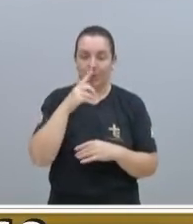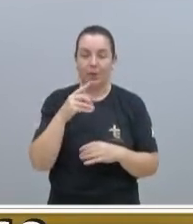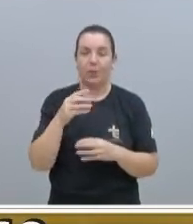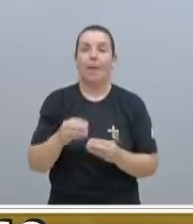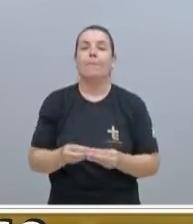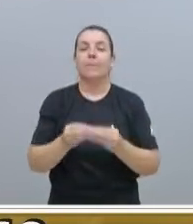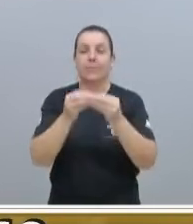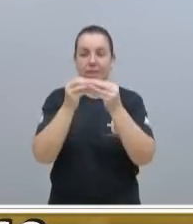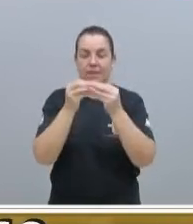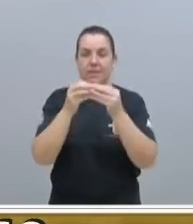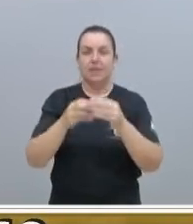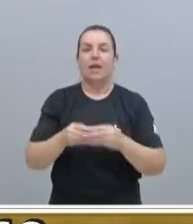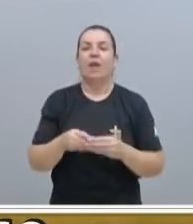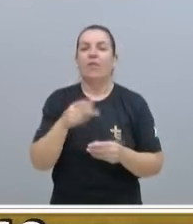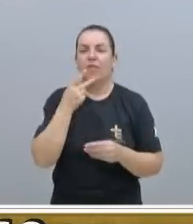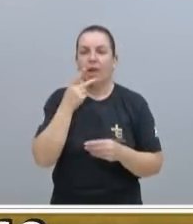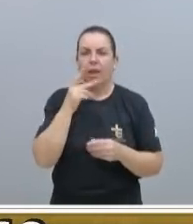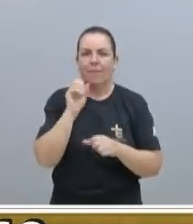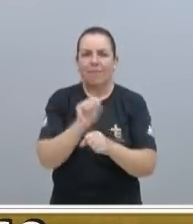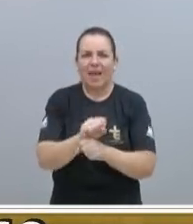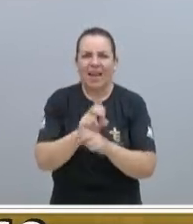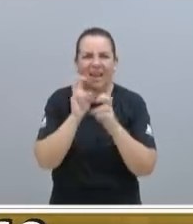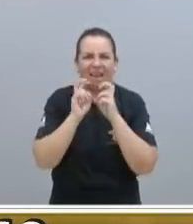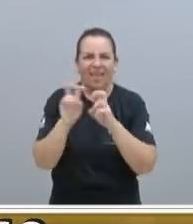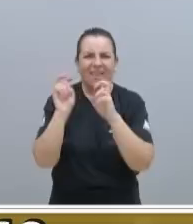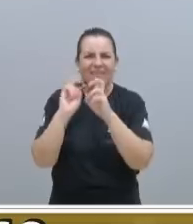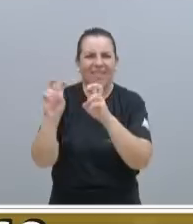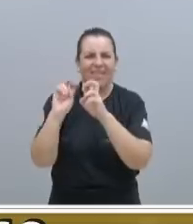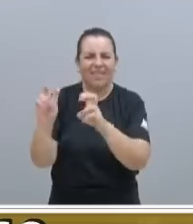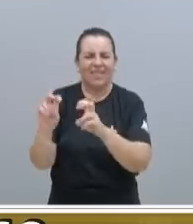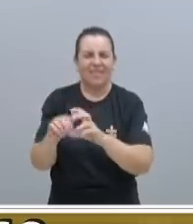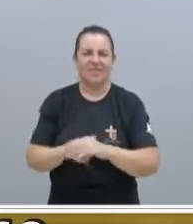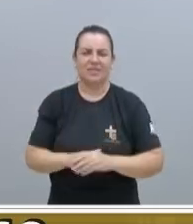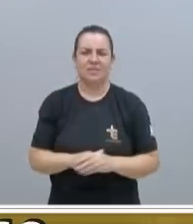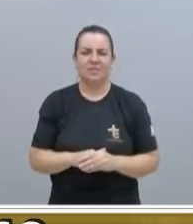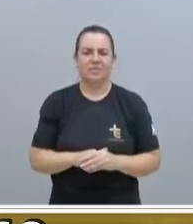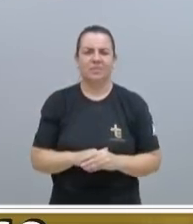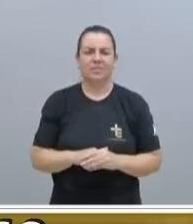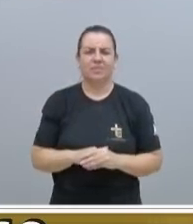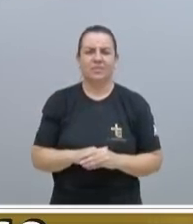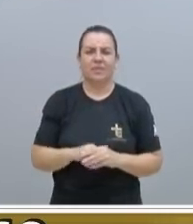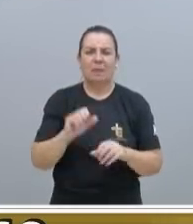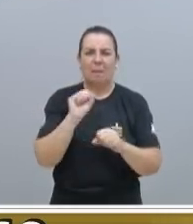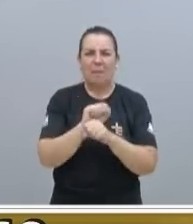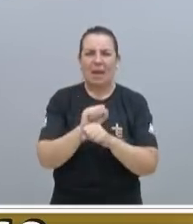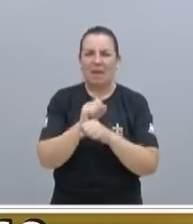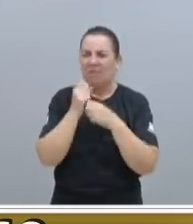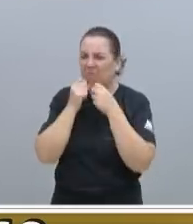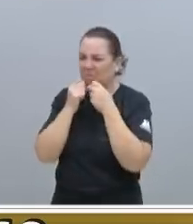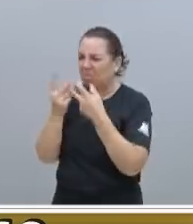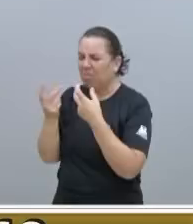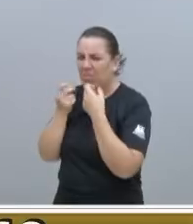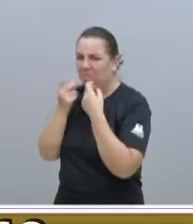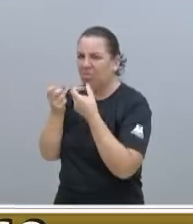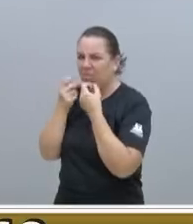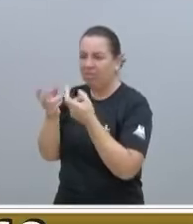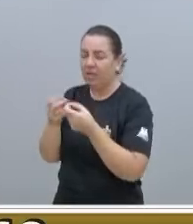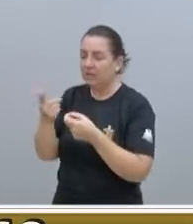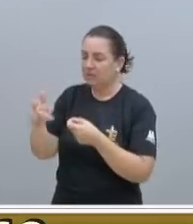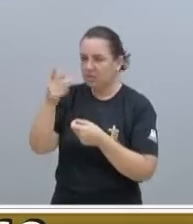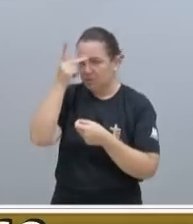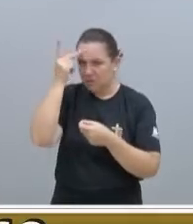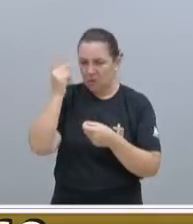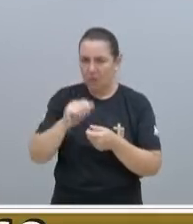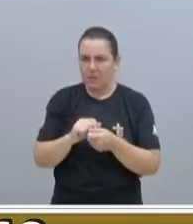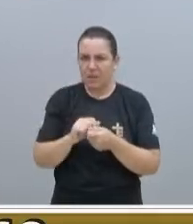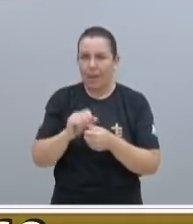se pare com gritaria para com ofensas pare